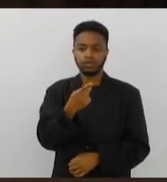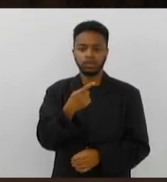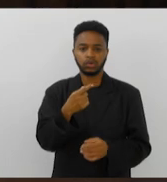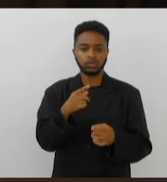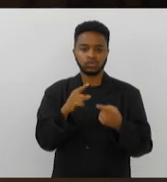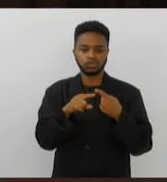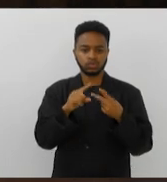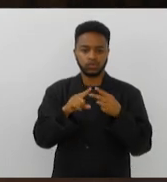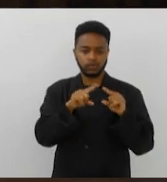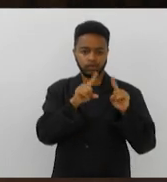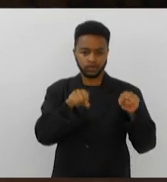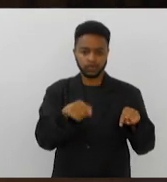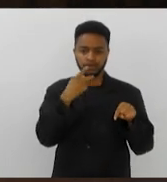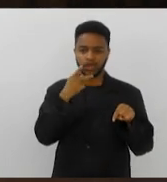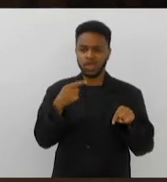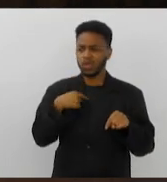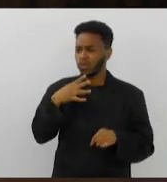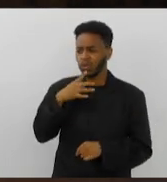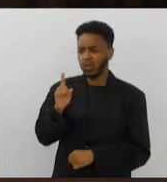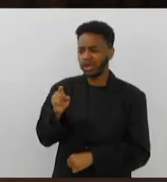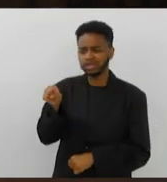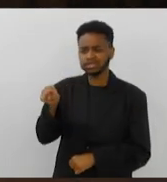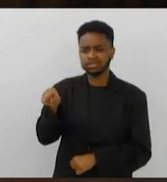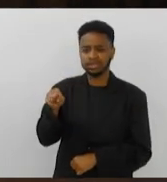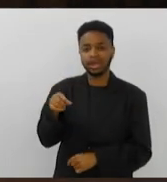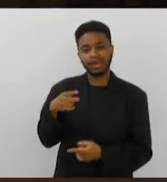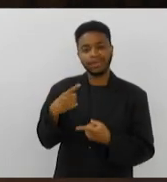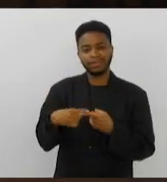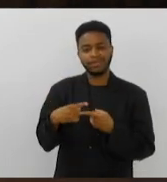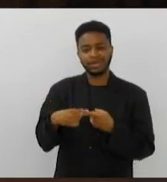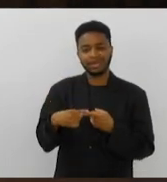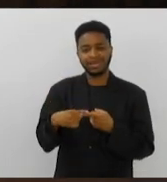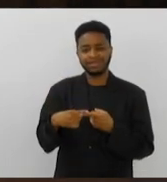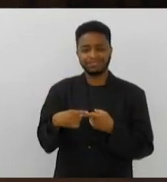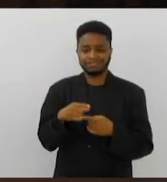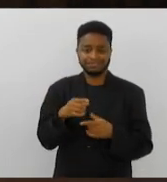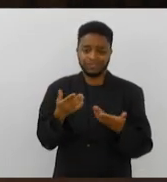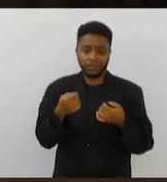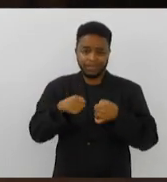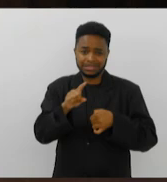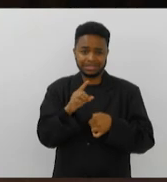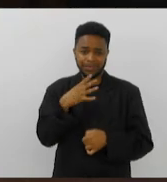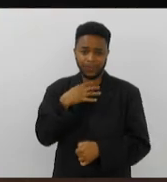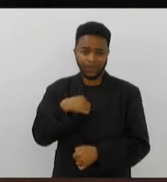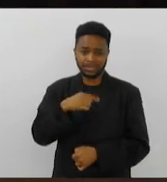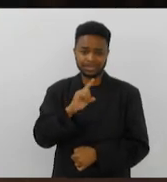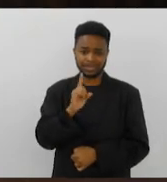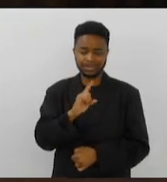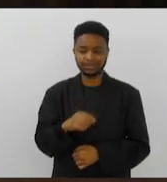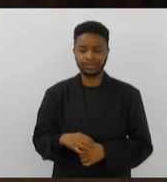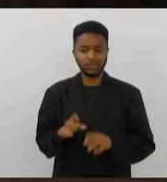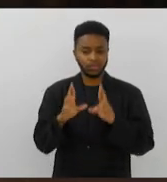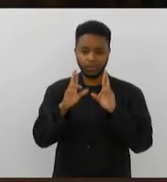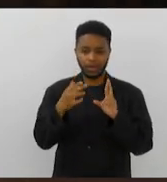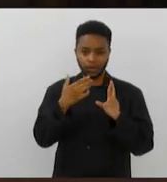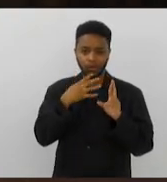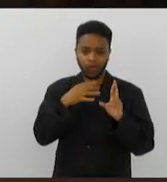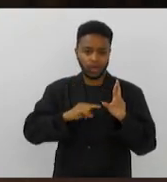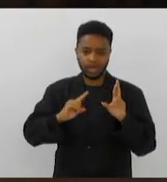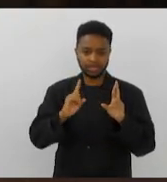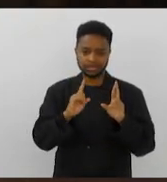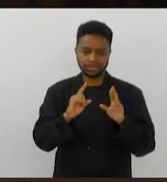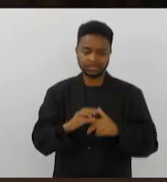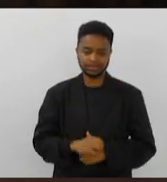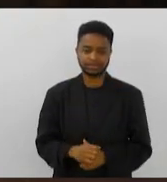deles ela falou Poxa eu sen não te conhecia eu falei é para você não me conhecer mesmo eu quero que você não me conheça mesmo né